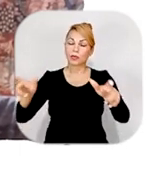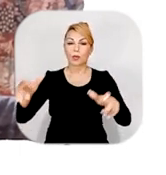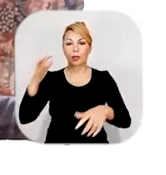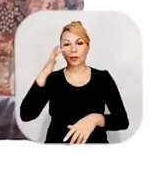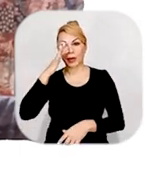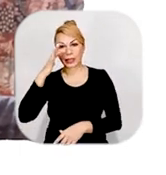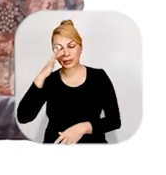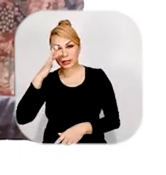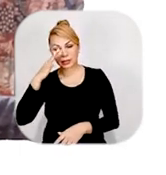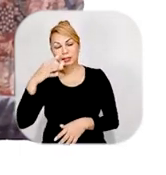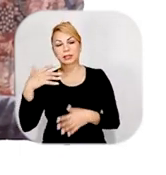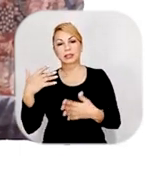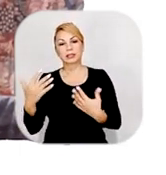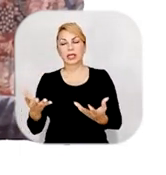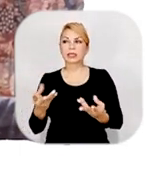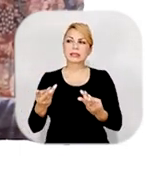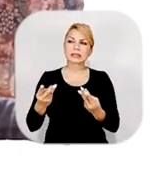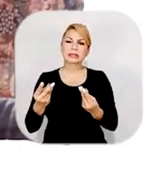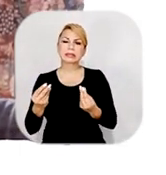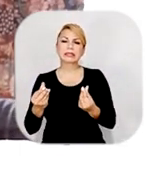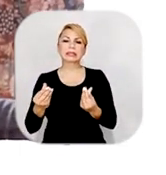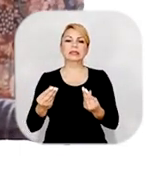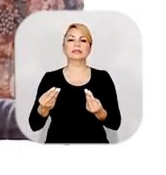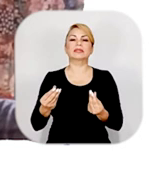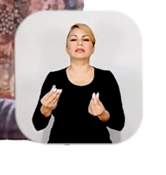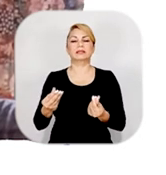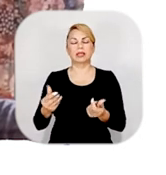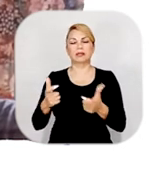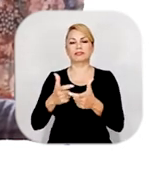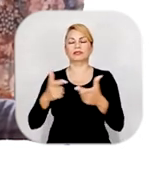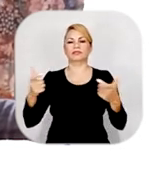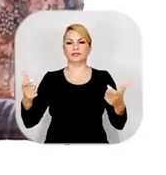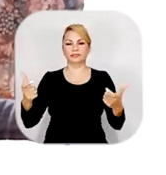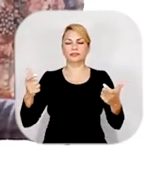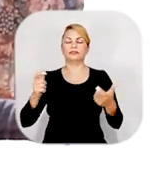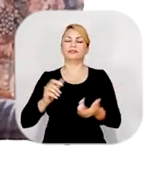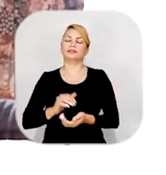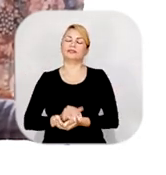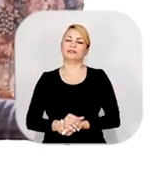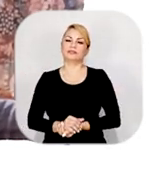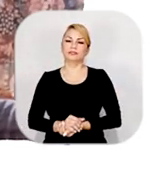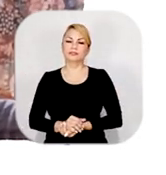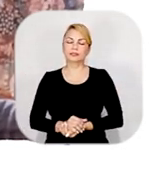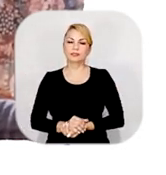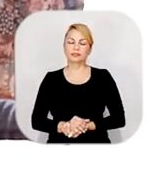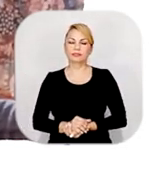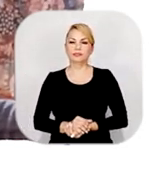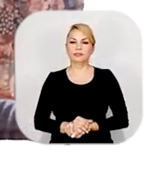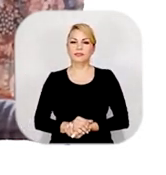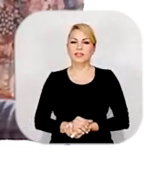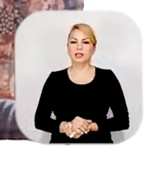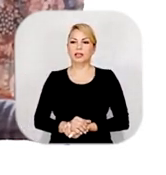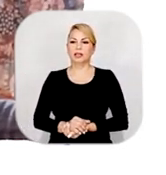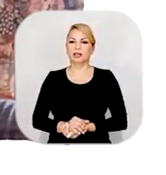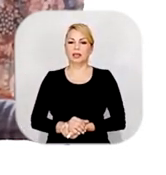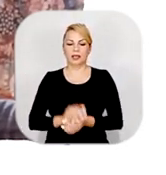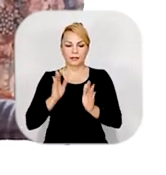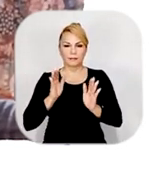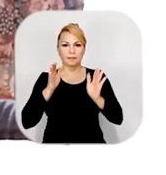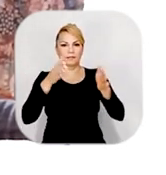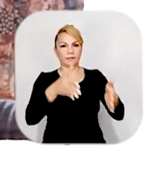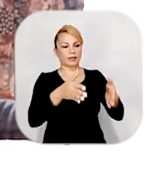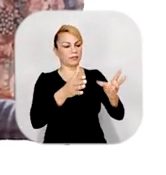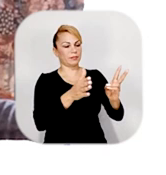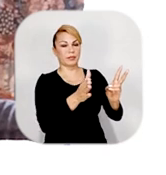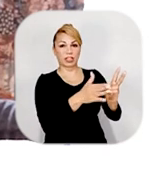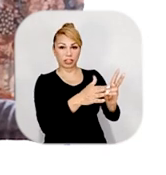uma de sensibilização mais ampla, né? Que é para não os indígenas, é quase um filme para os